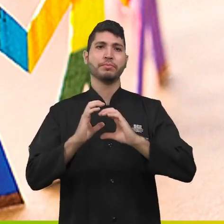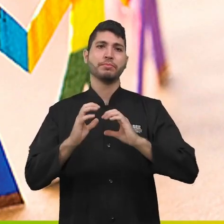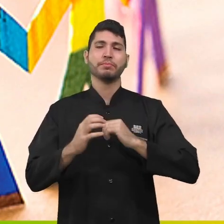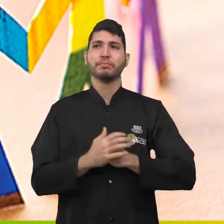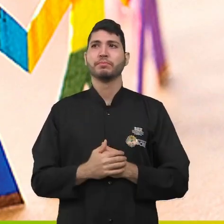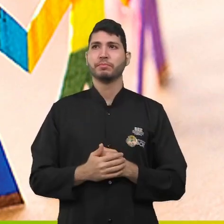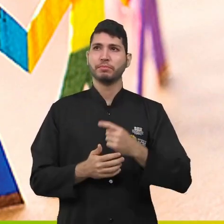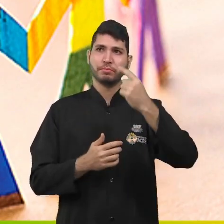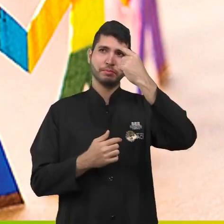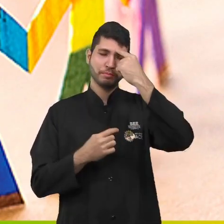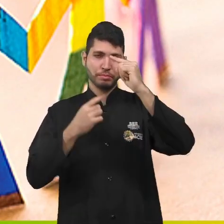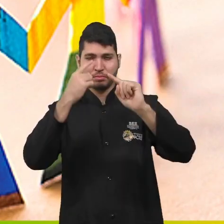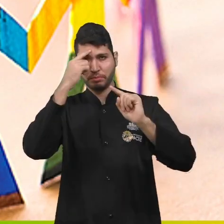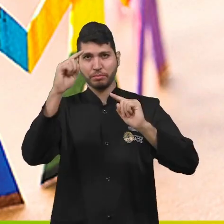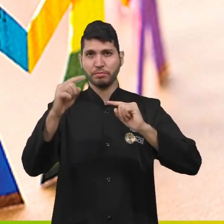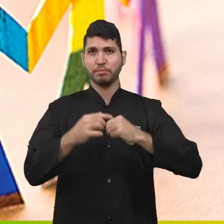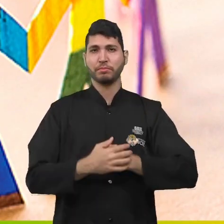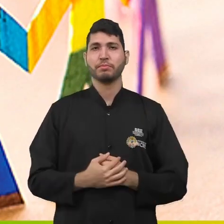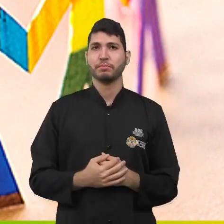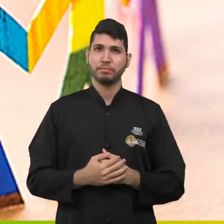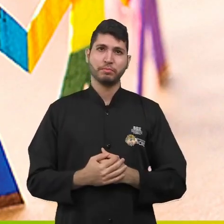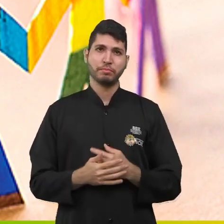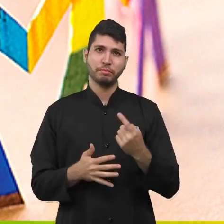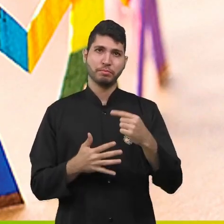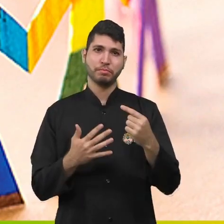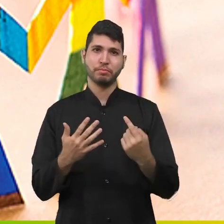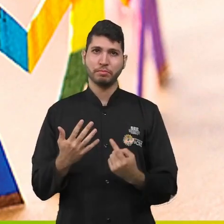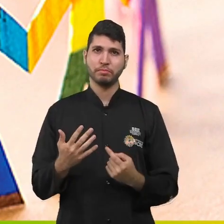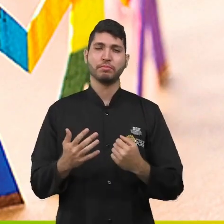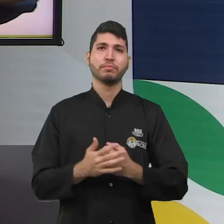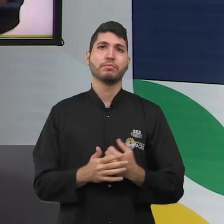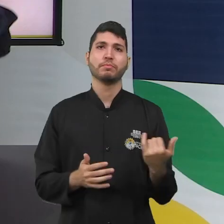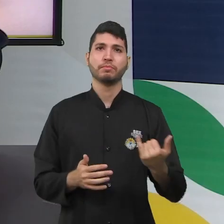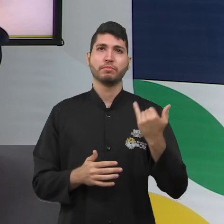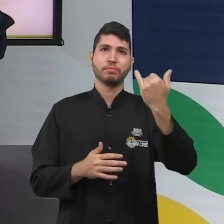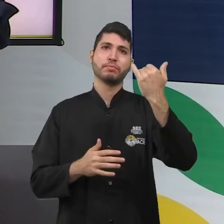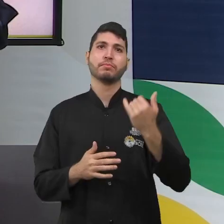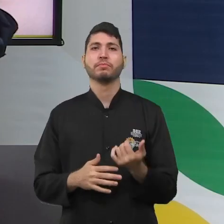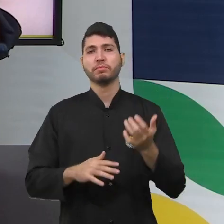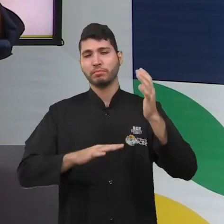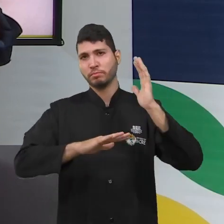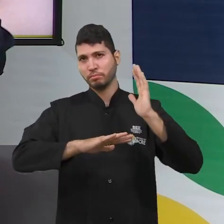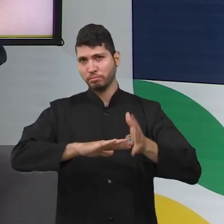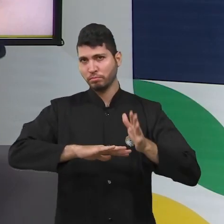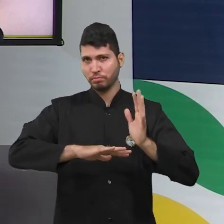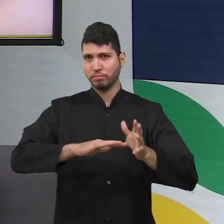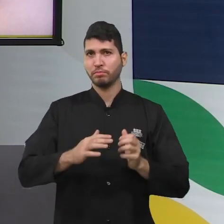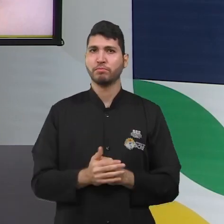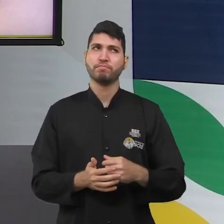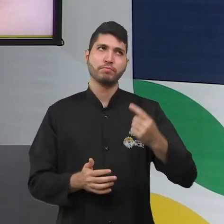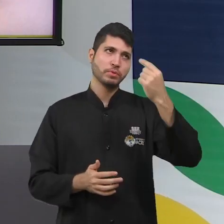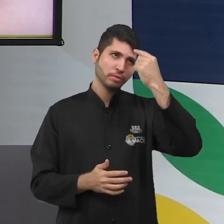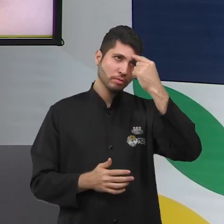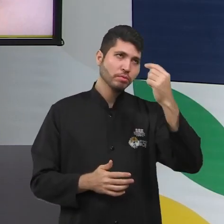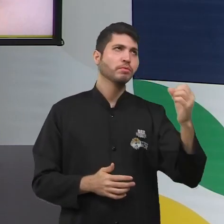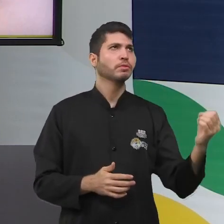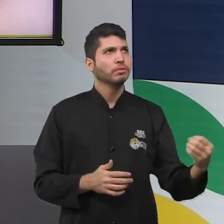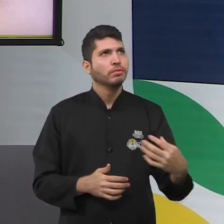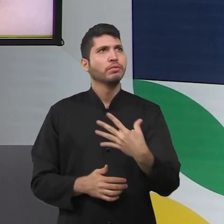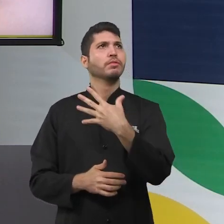comunicação, criatividade, que são essenciais no mundo contemporâneo. Você pensar, criar, inovar,